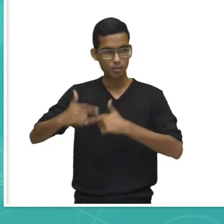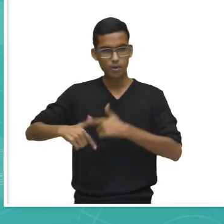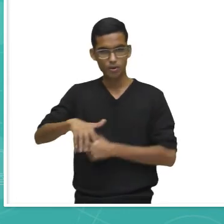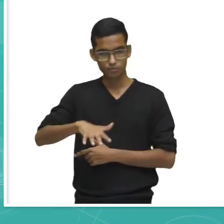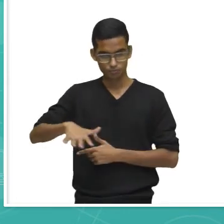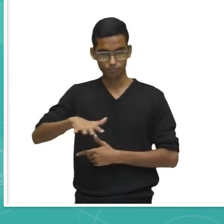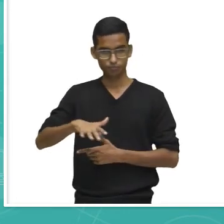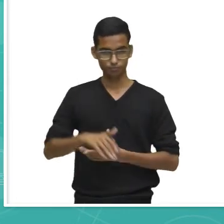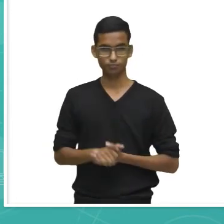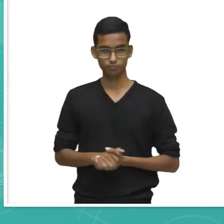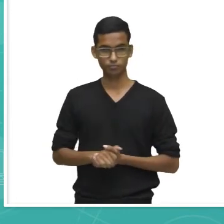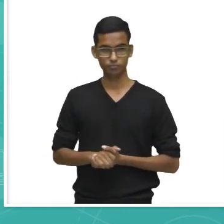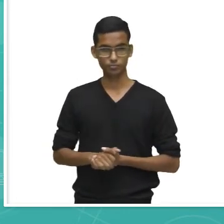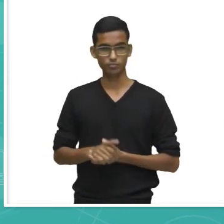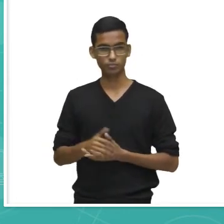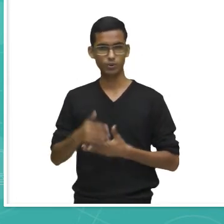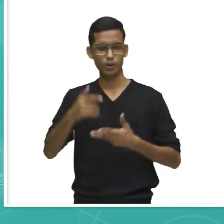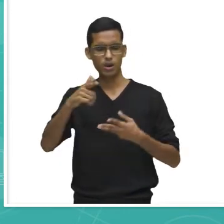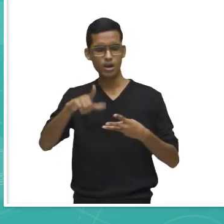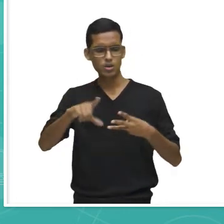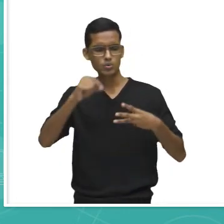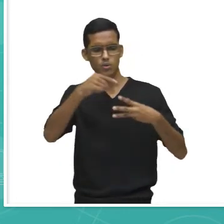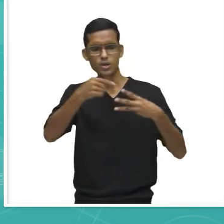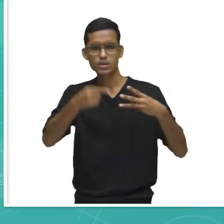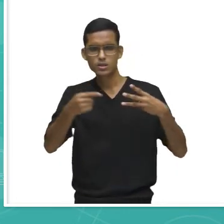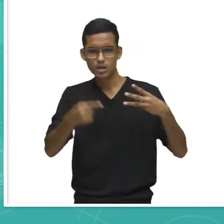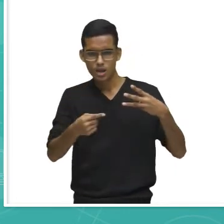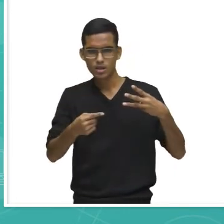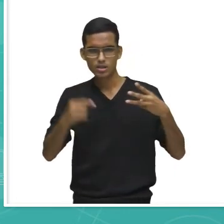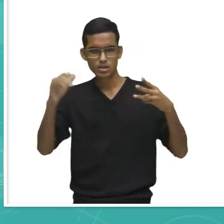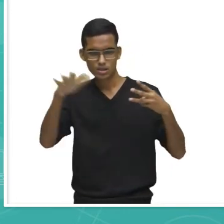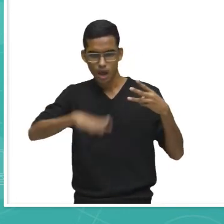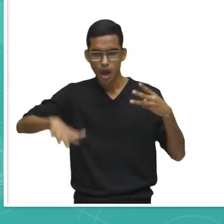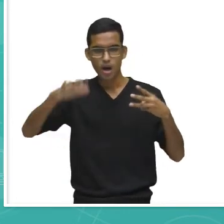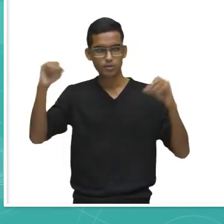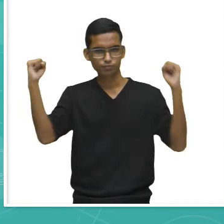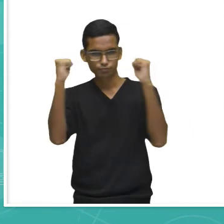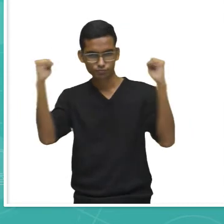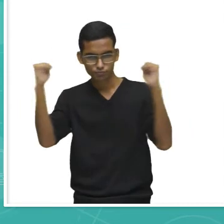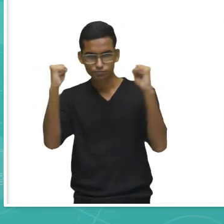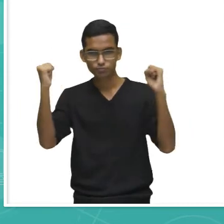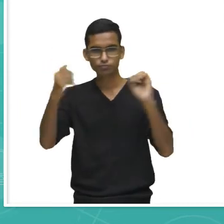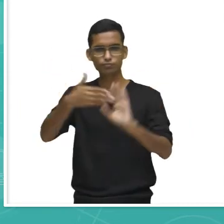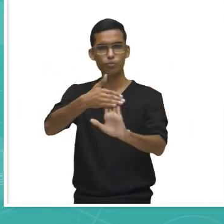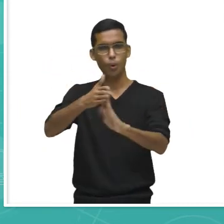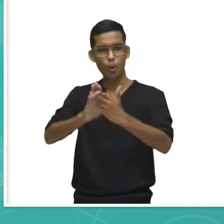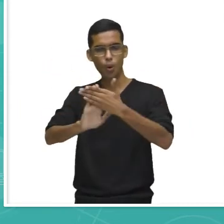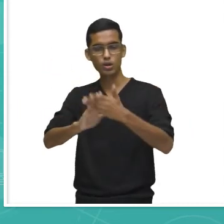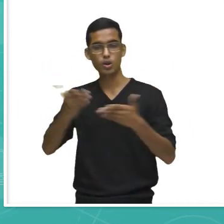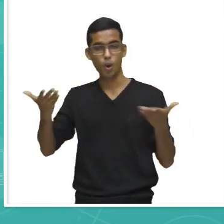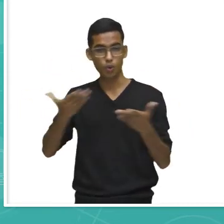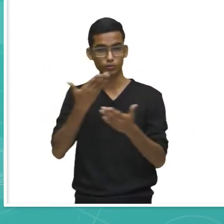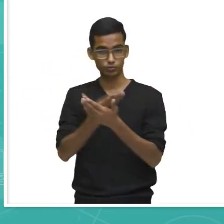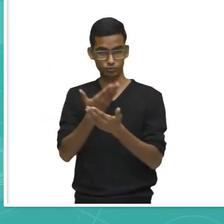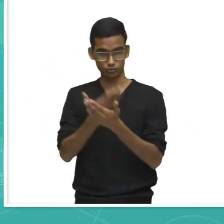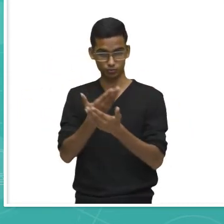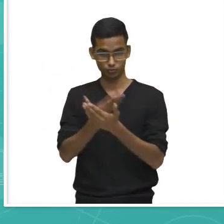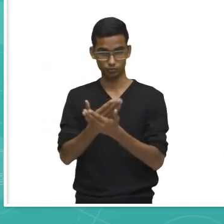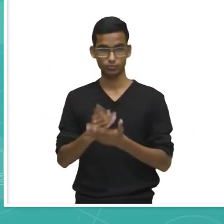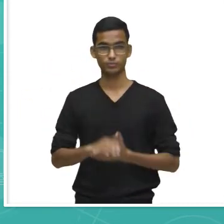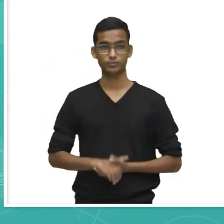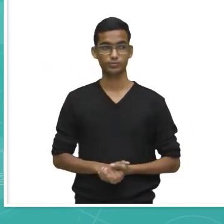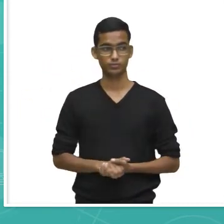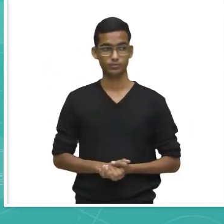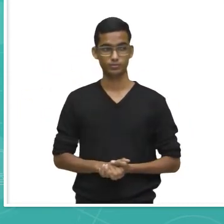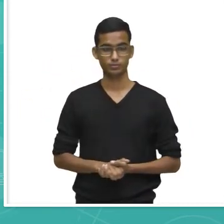assim, cite os 3 momentos da ginástica laboral comentados em nossa aula. Muito bem,